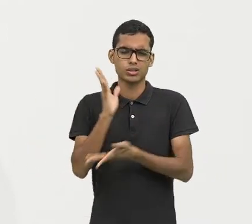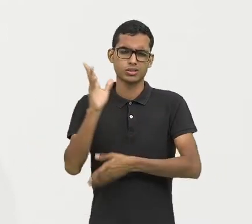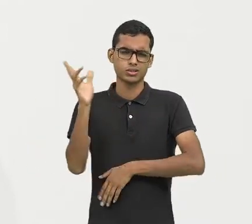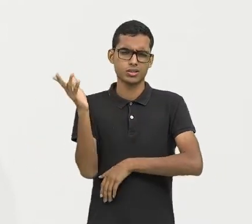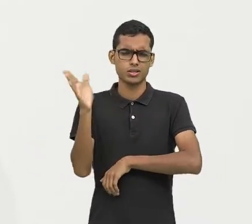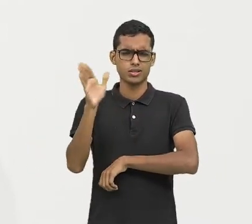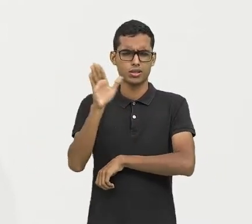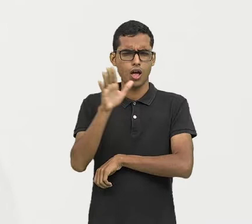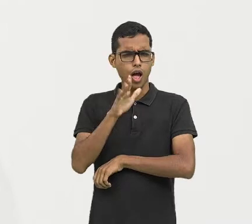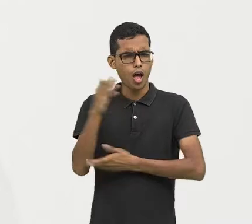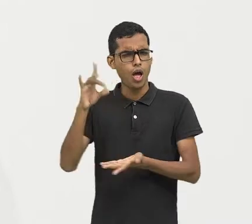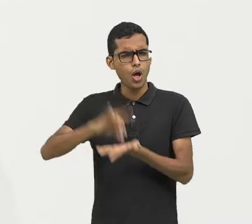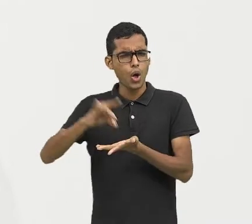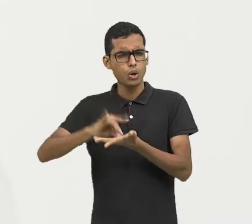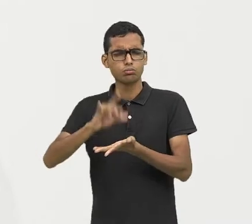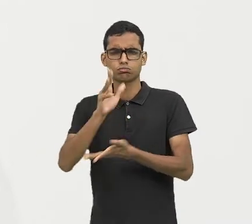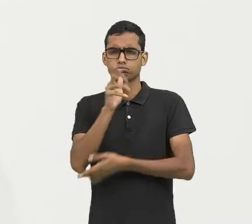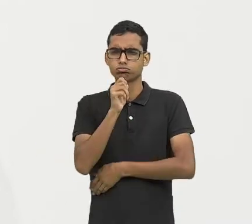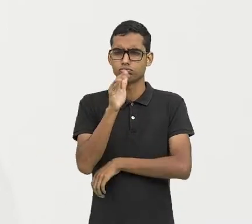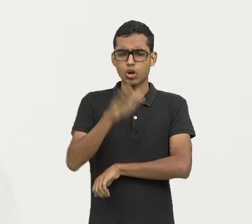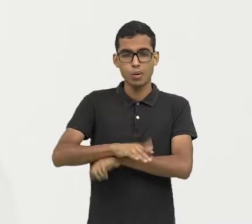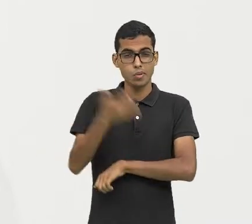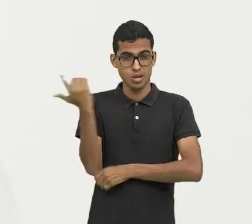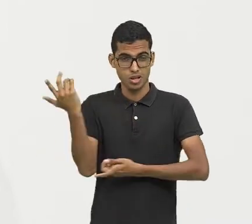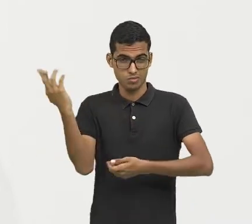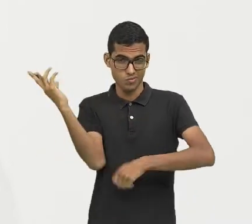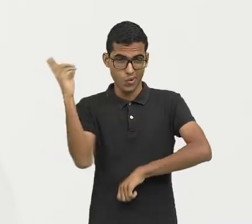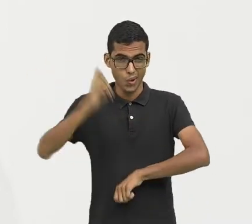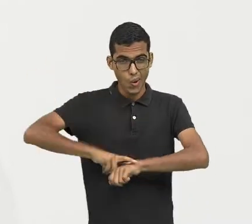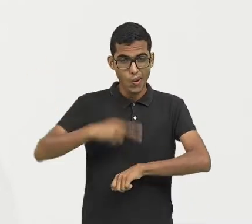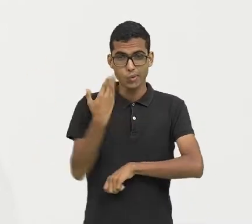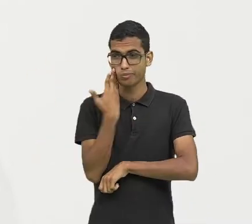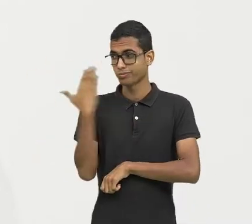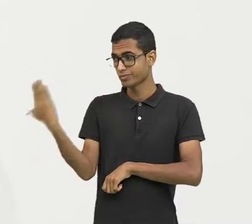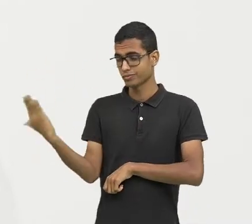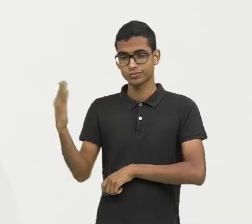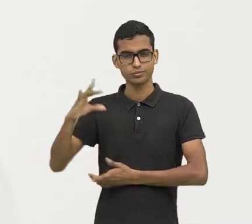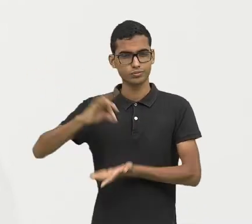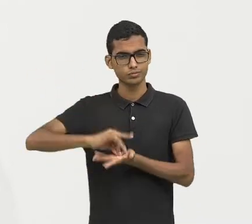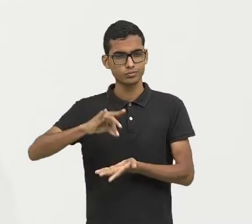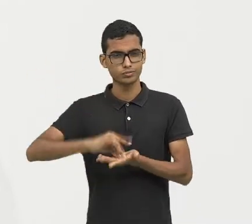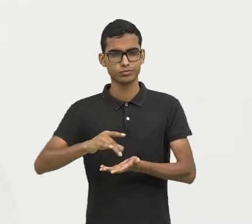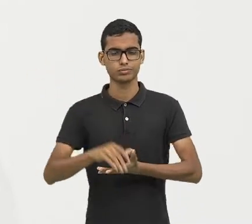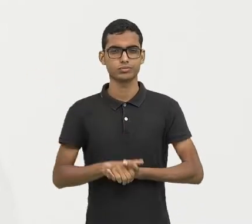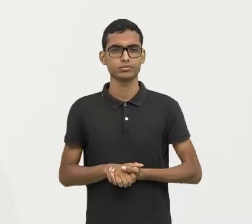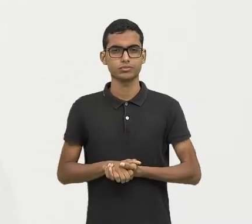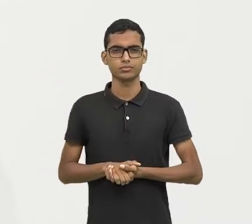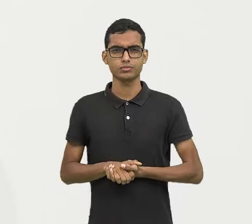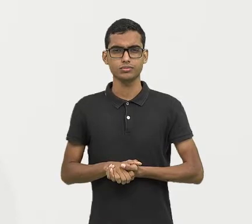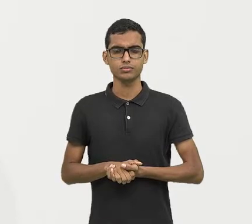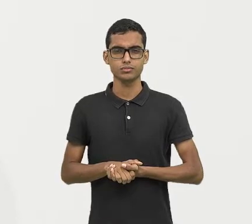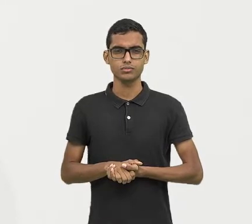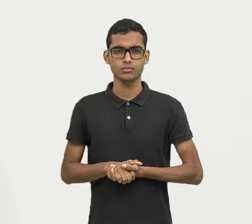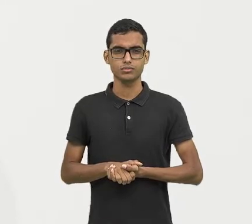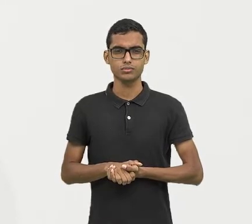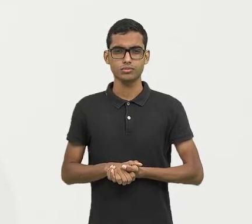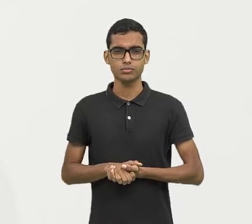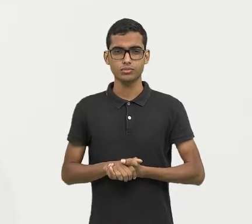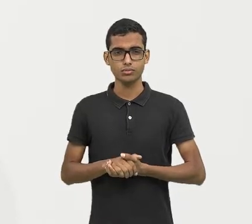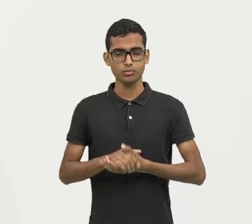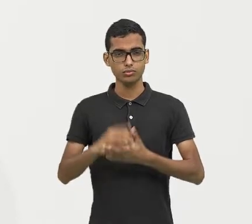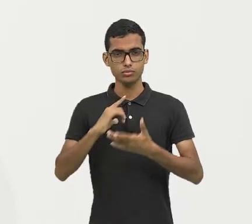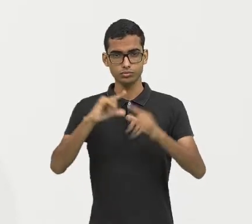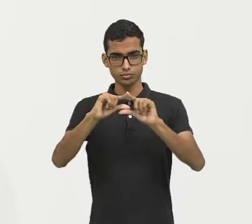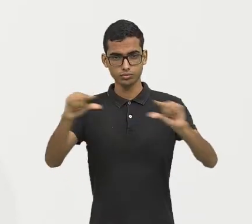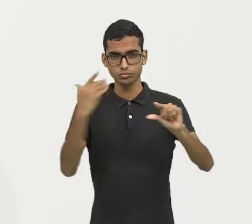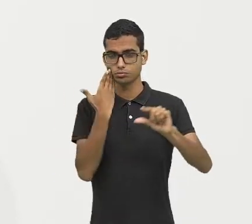ser reprovado. Olha aí, é tarde demais para ser reprovado. E nos versos que